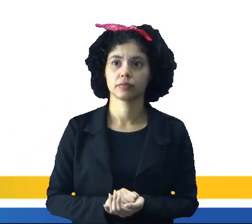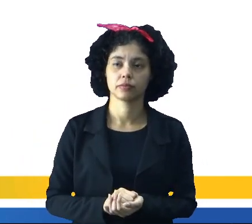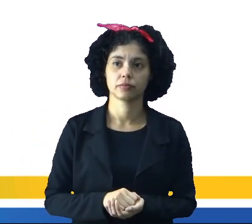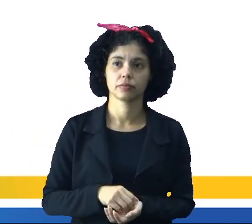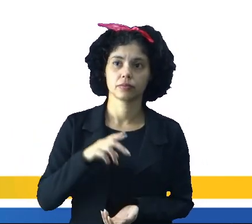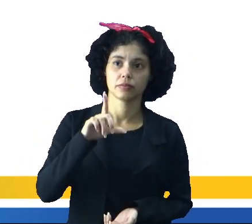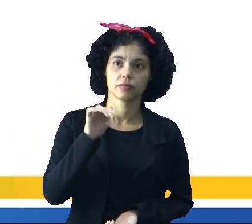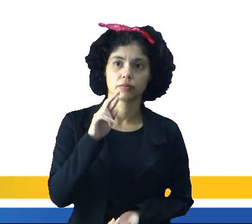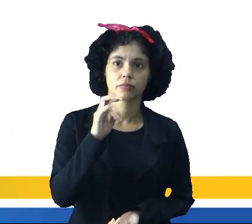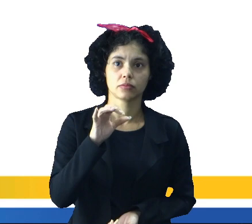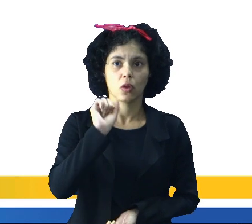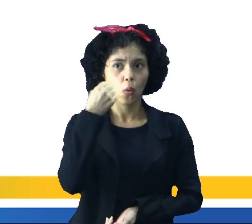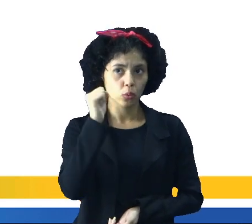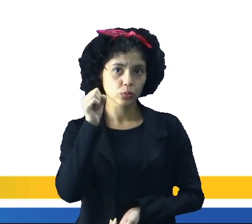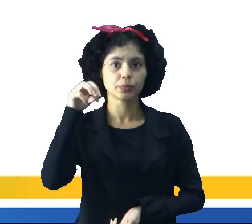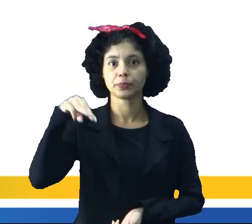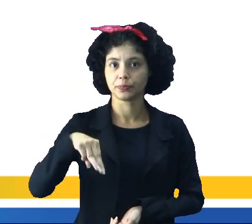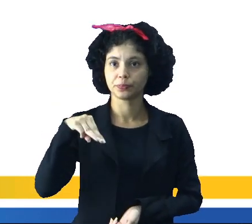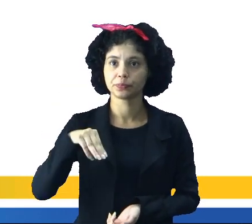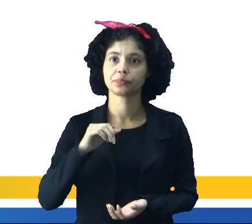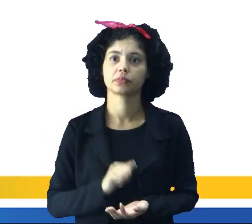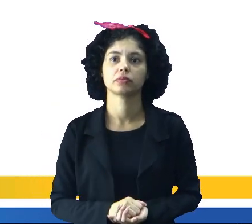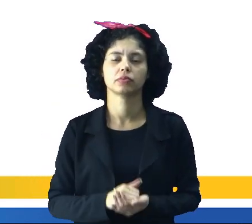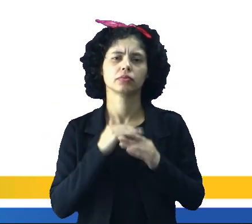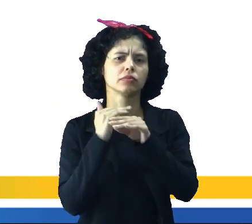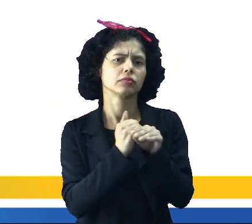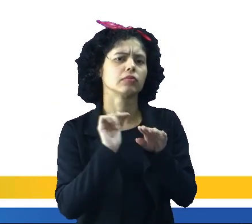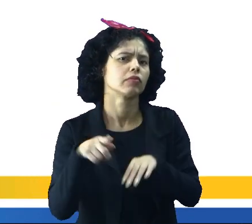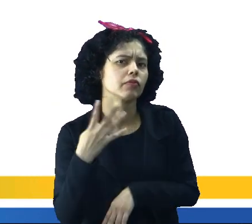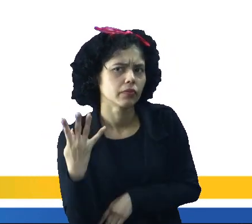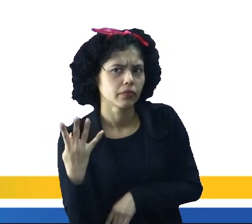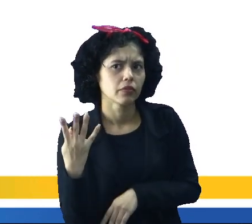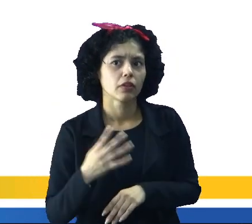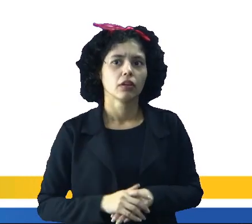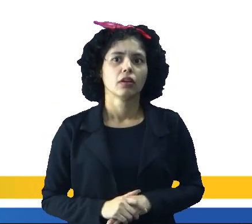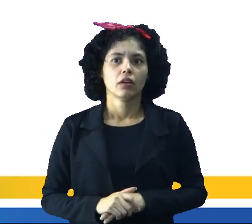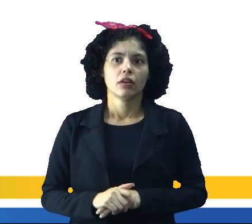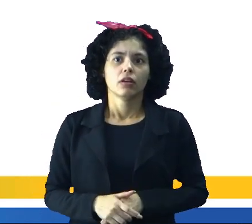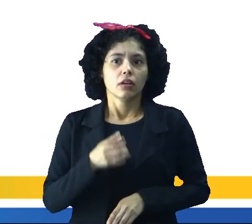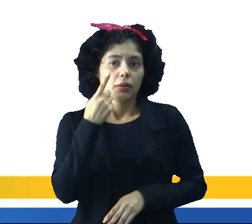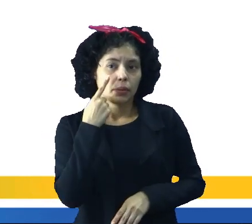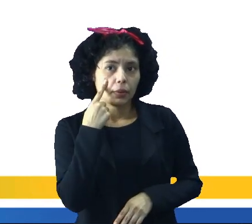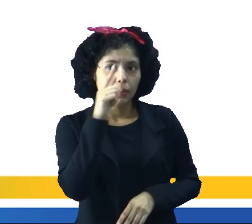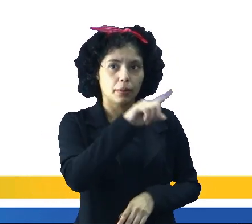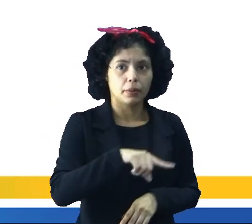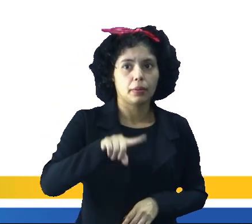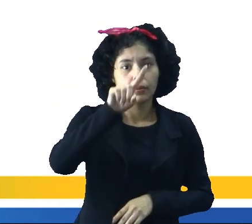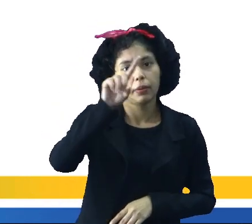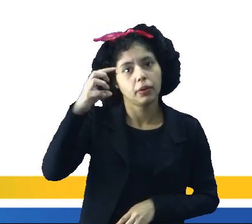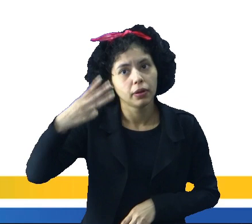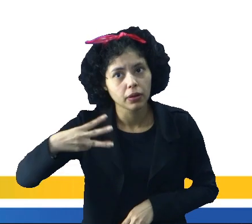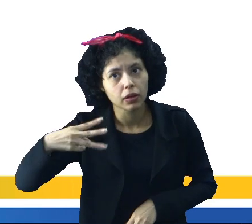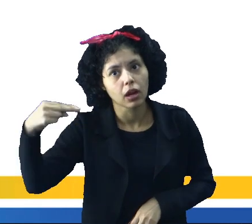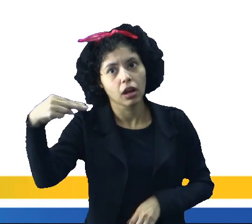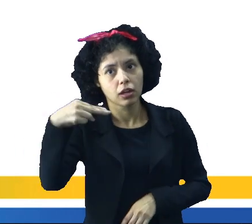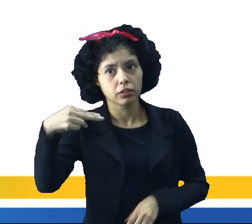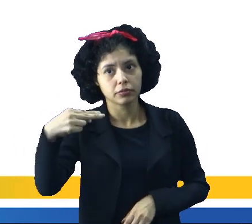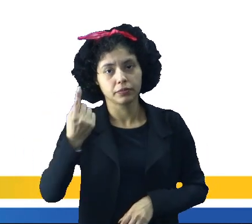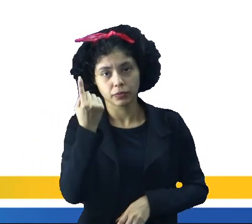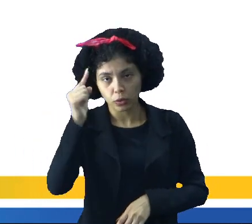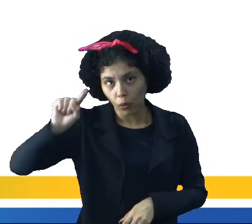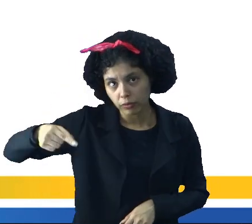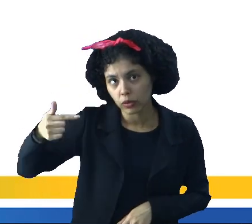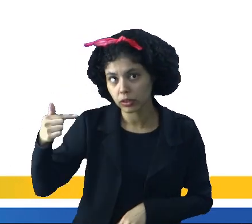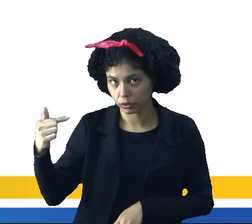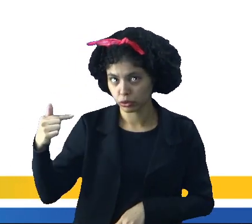com lados medindo 8 metros, é igual a quanto? Observação. Use raiz